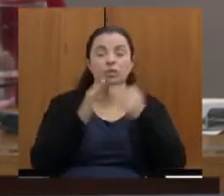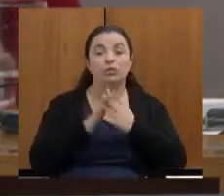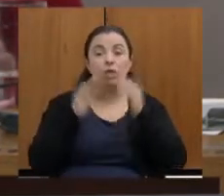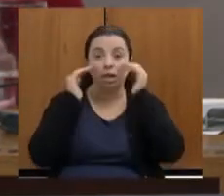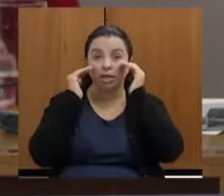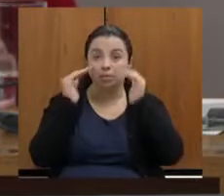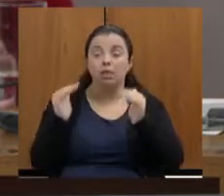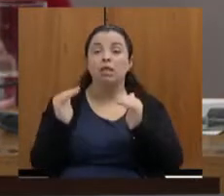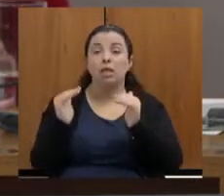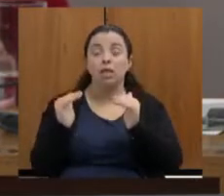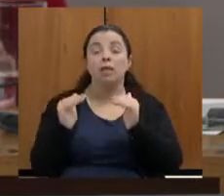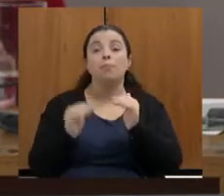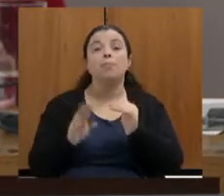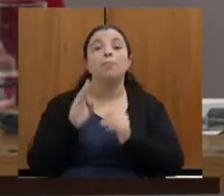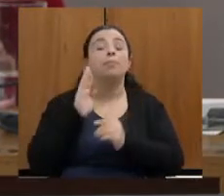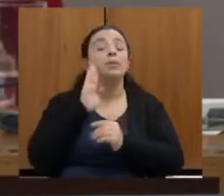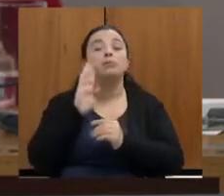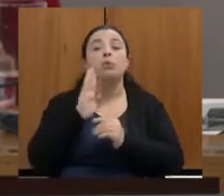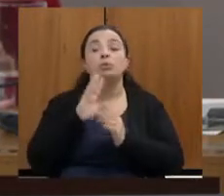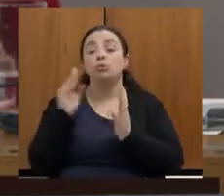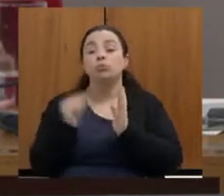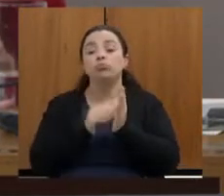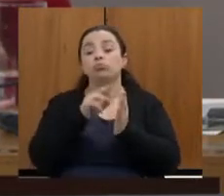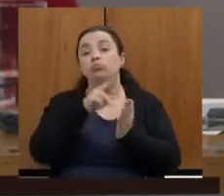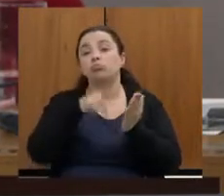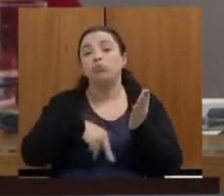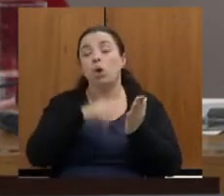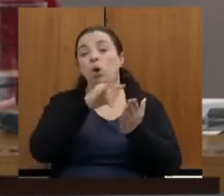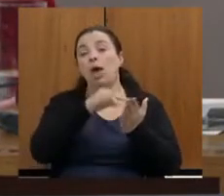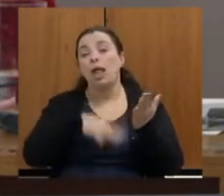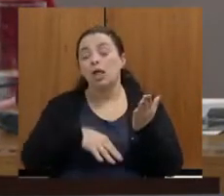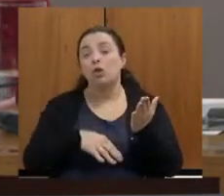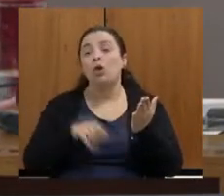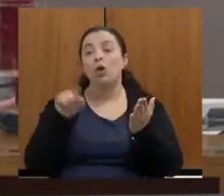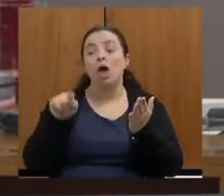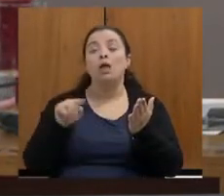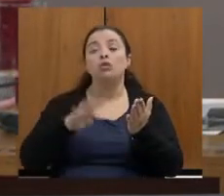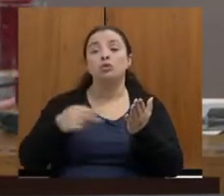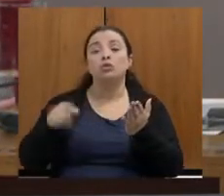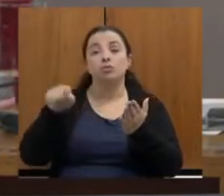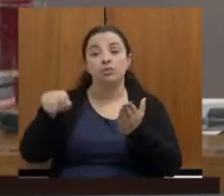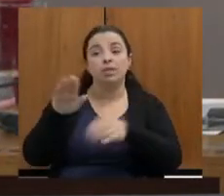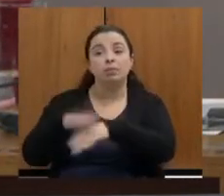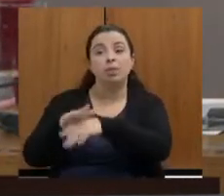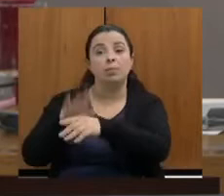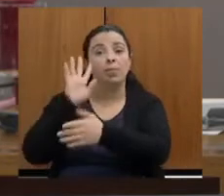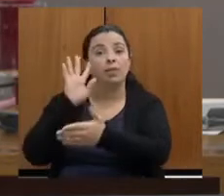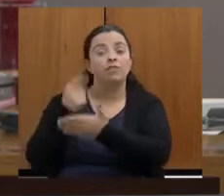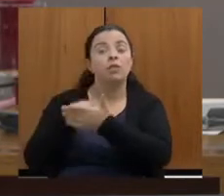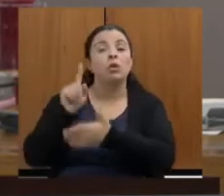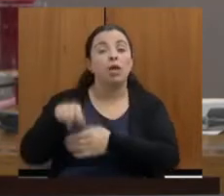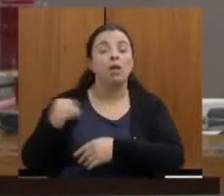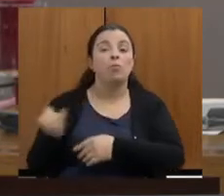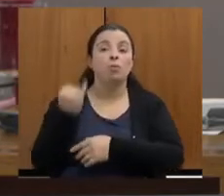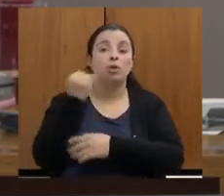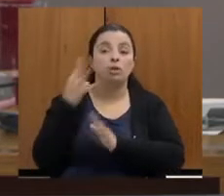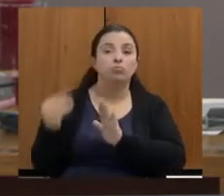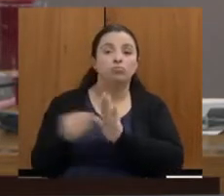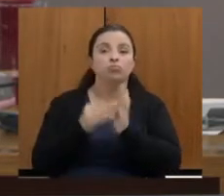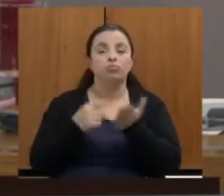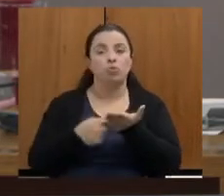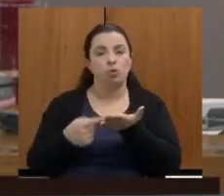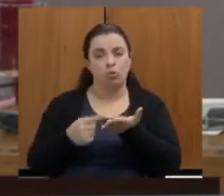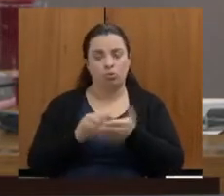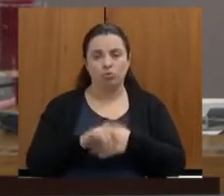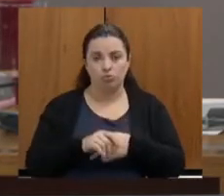colocando aquilo que vocês definiram como pressupostos para assinatura do acordo seja nosso entendimento só